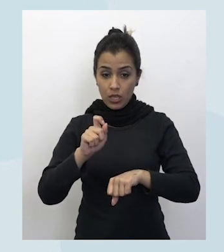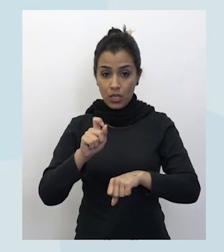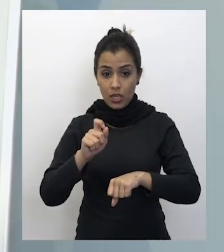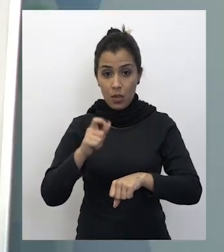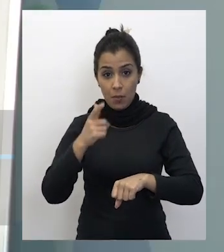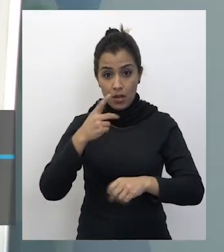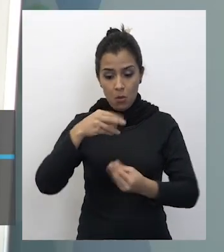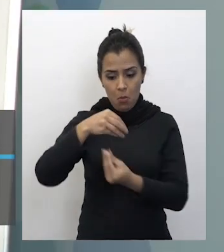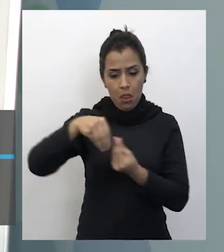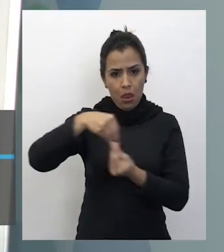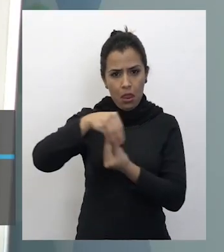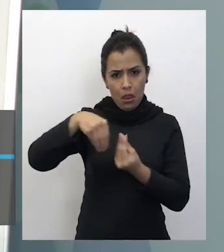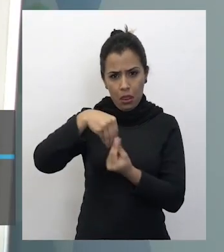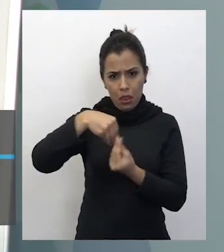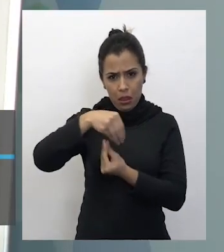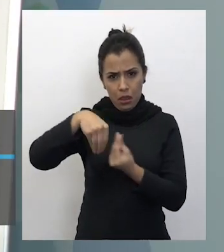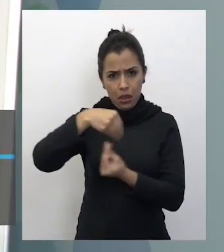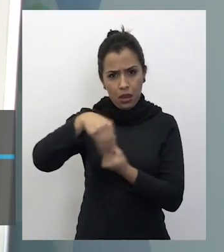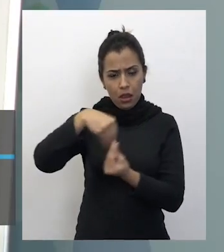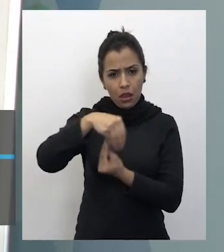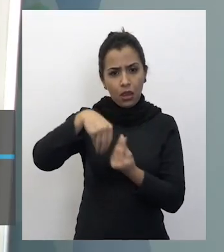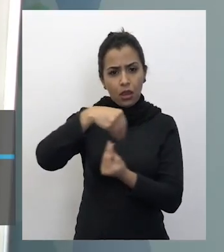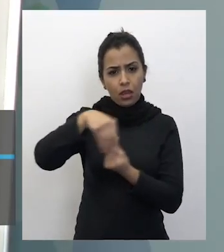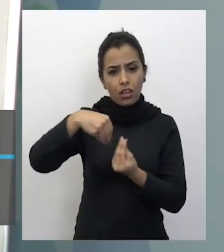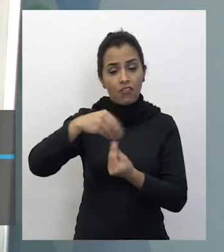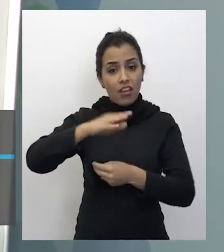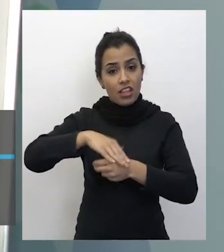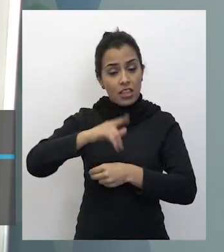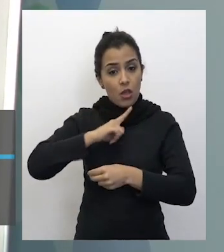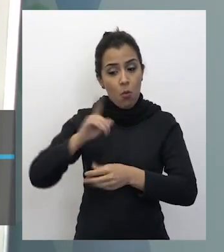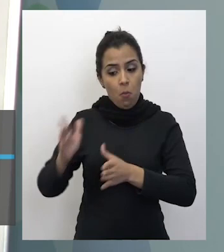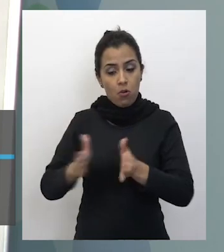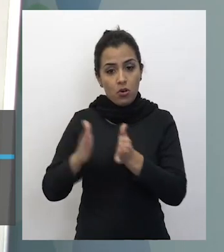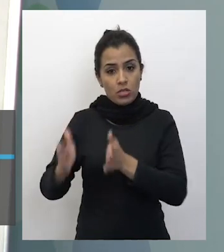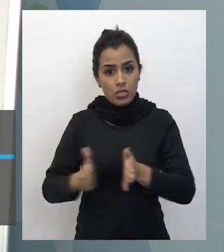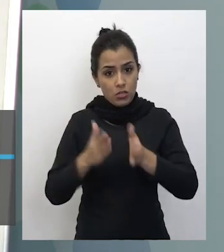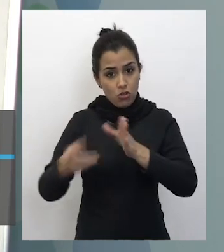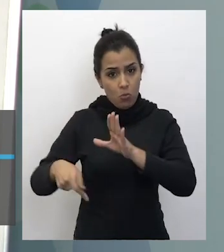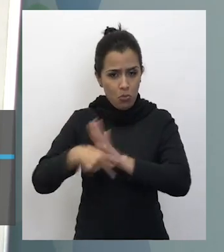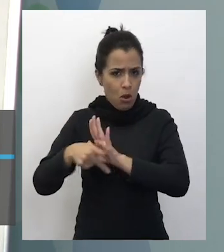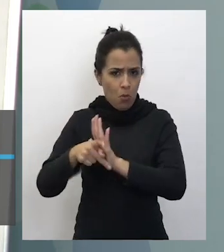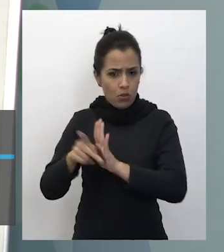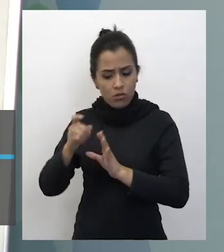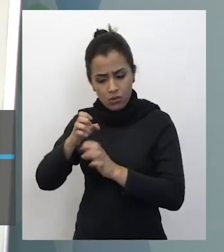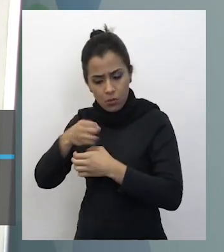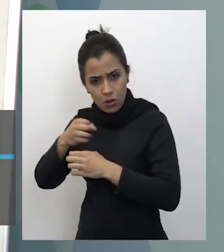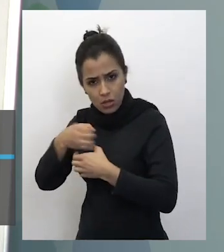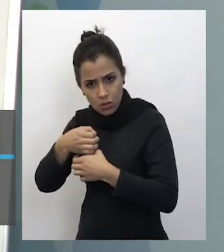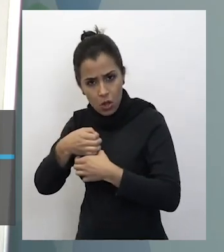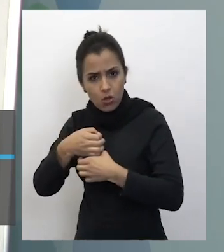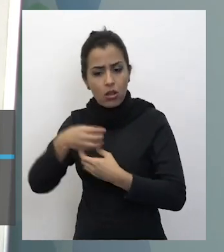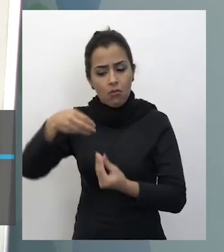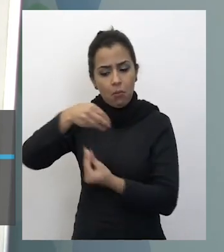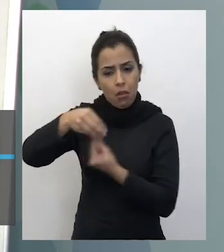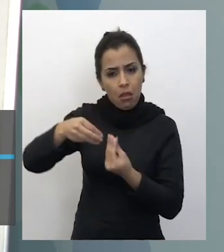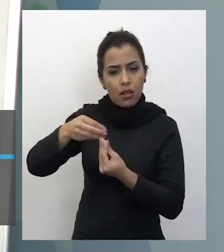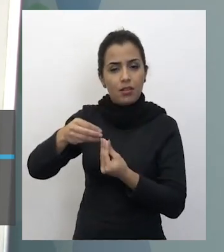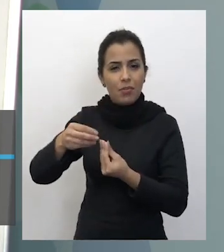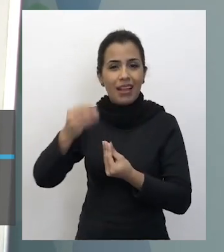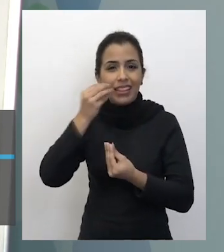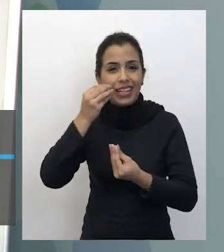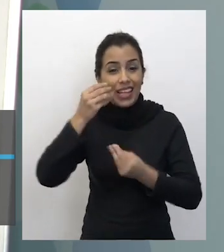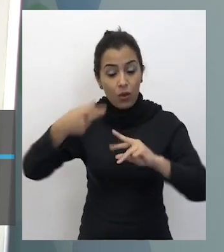centrífuga, né? E lá vai fazer um processo lá no laboratório em que a enzima vai cortar